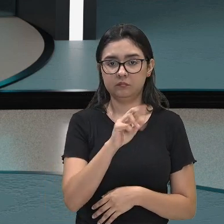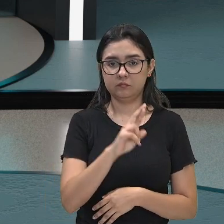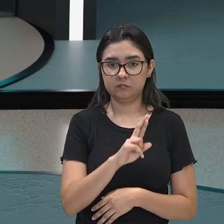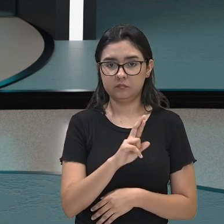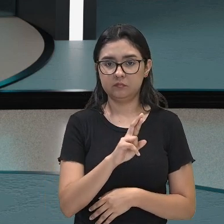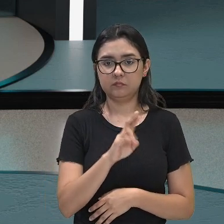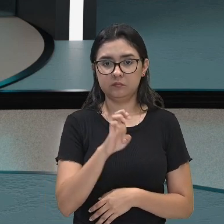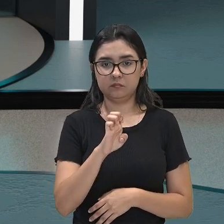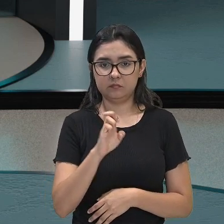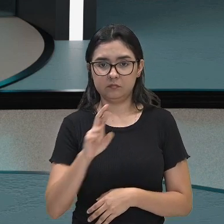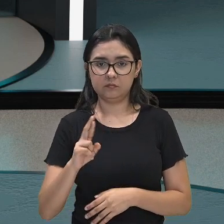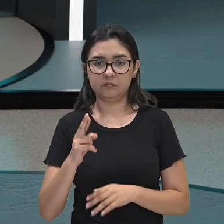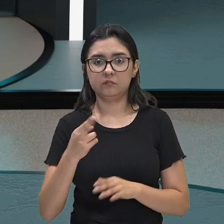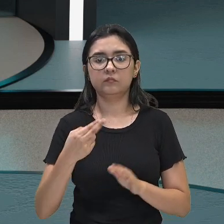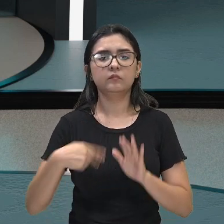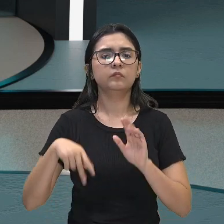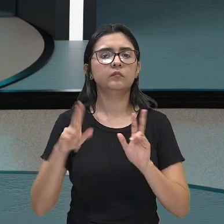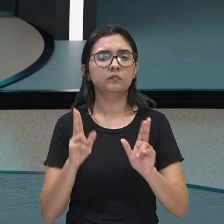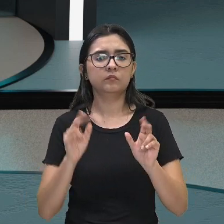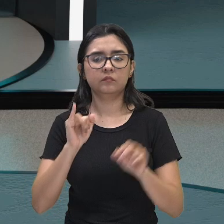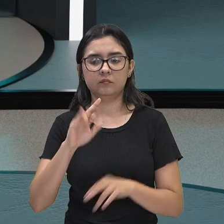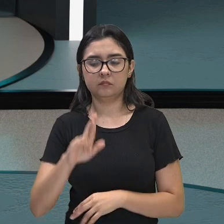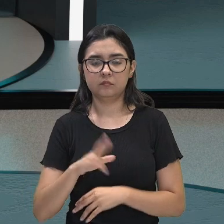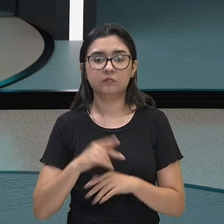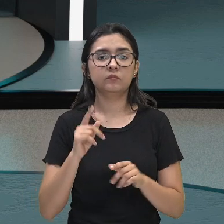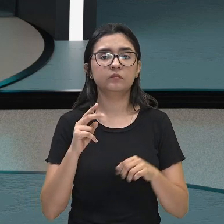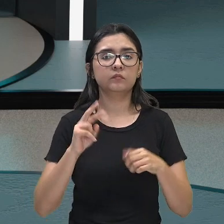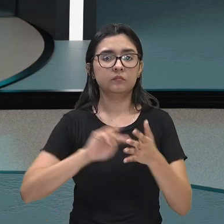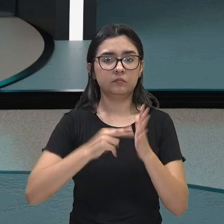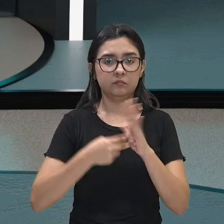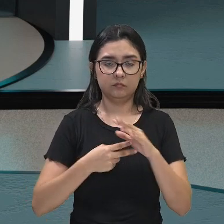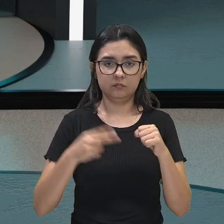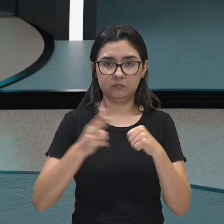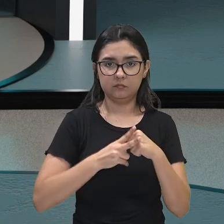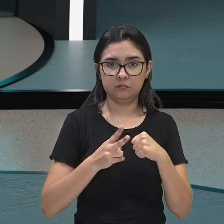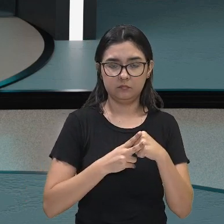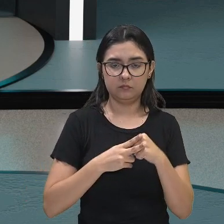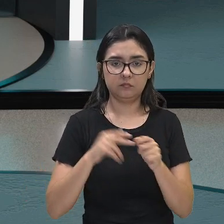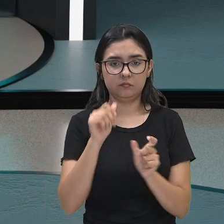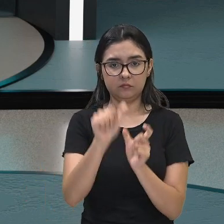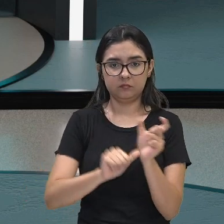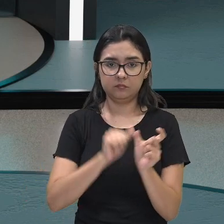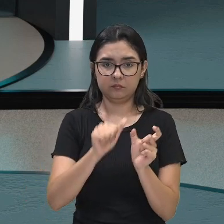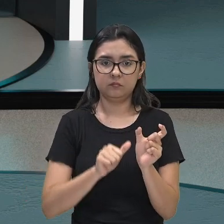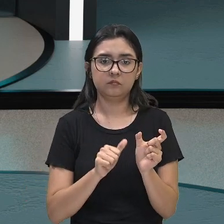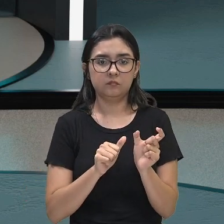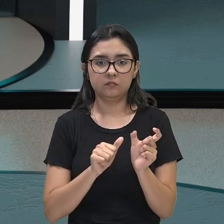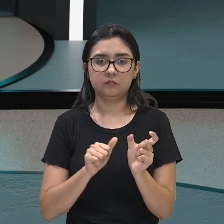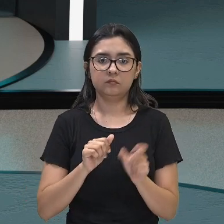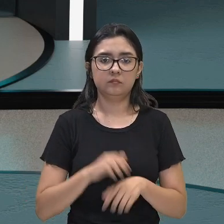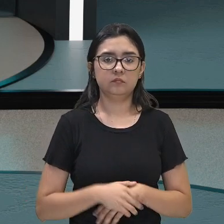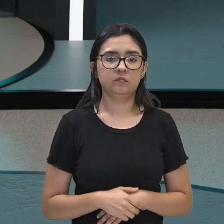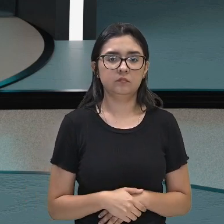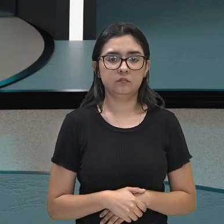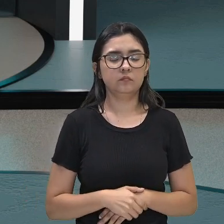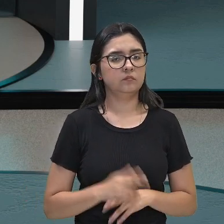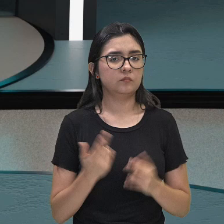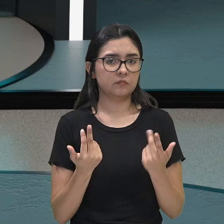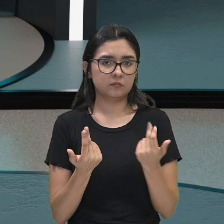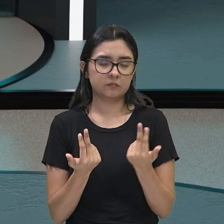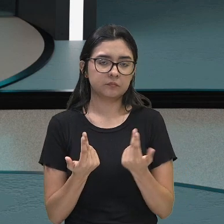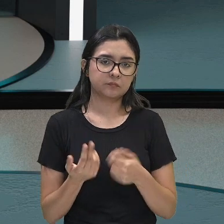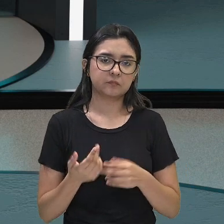que as terminações dos verbos regulares terminados em ER e IR são a mesma.